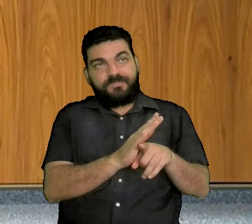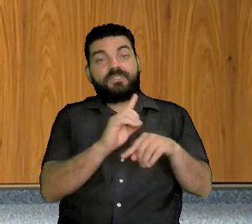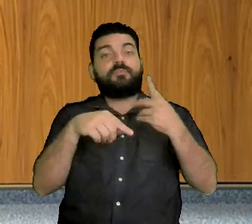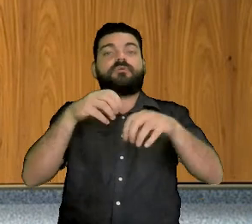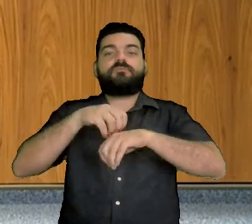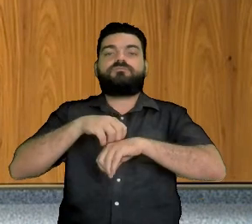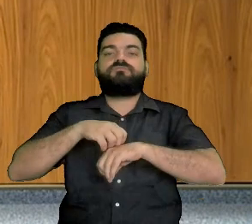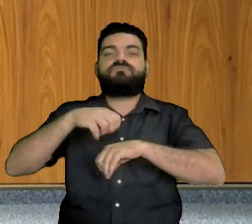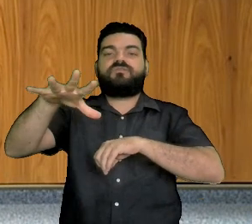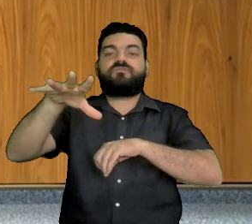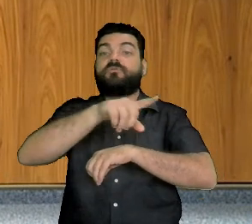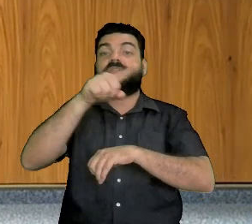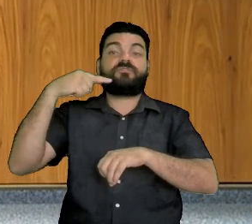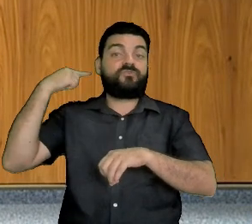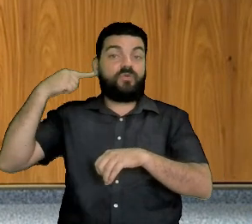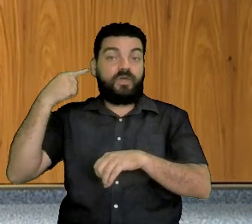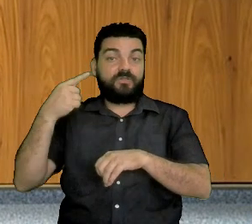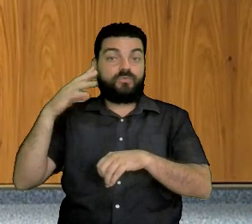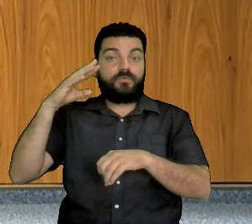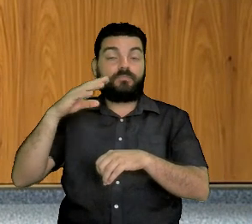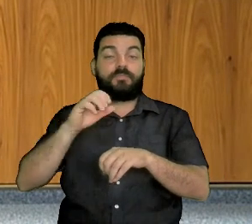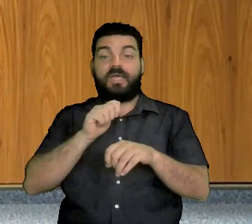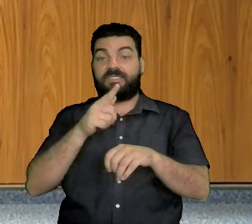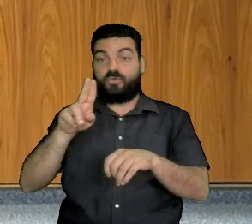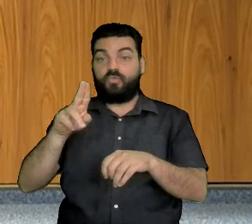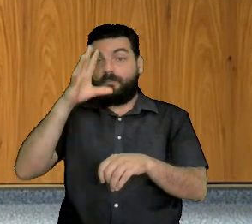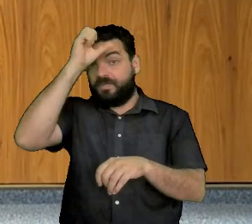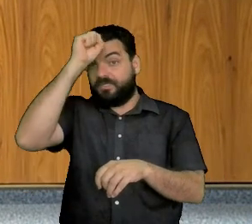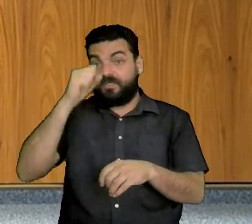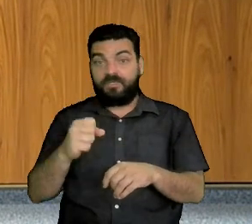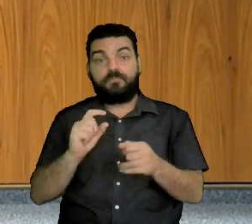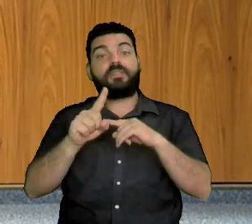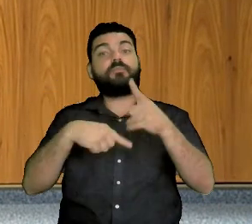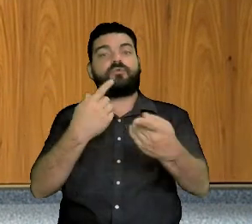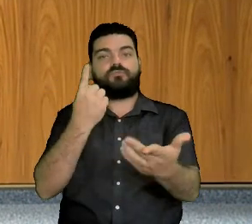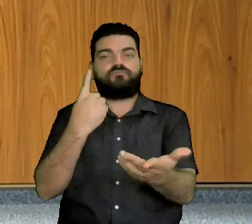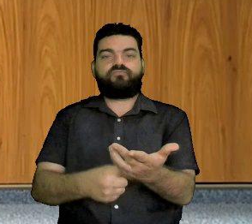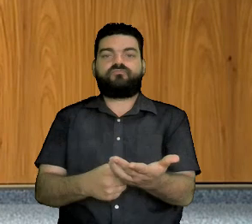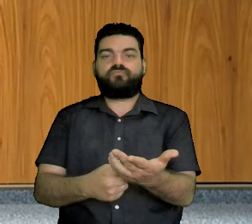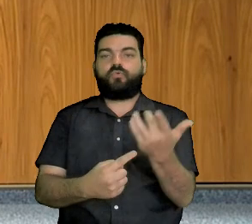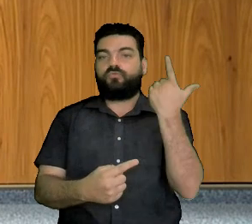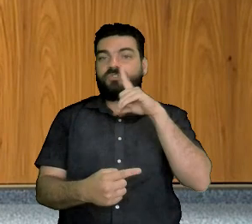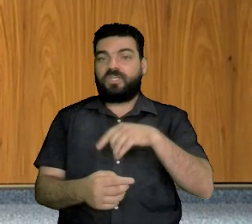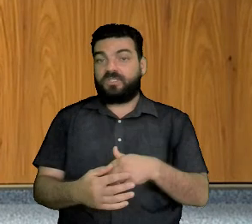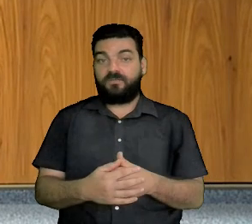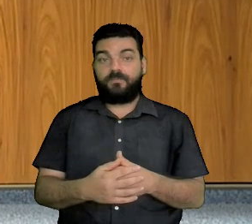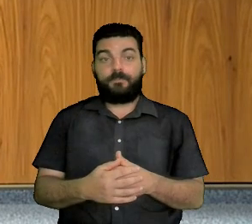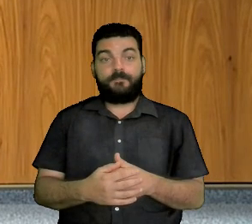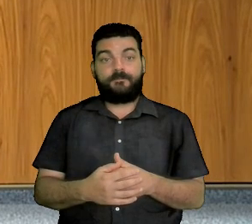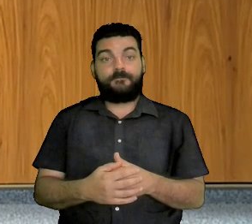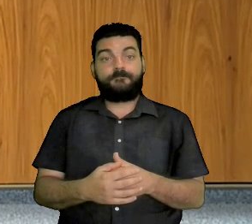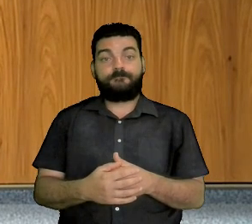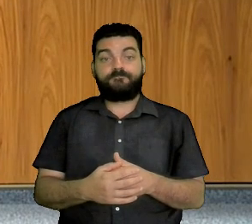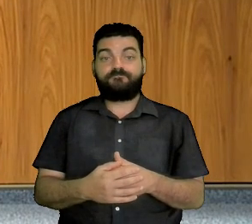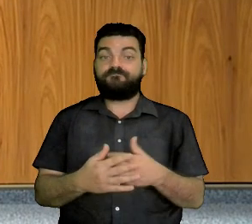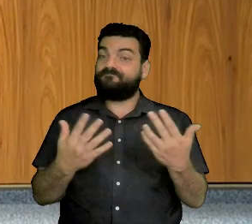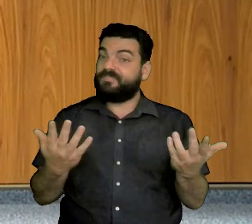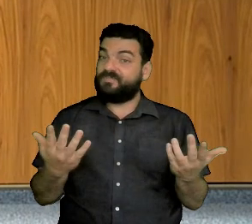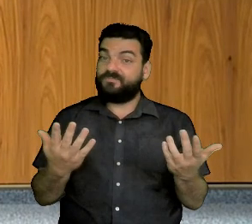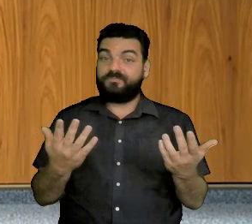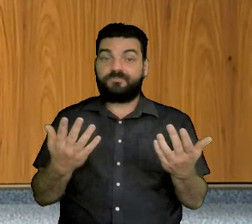replicados isso para os advogados públicos para a celebração de acordos. Bom, os resultados são